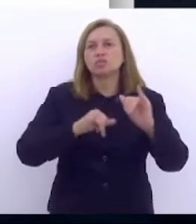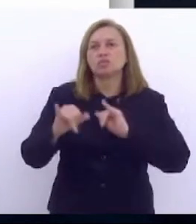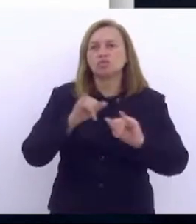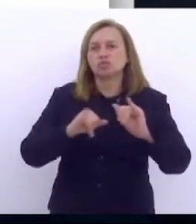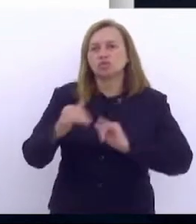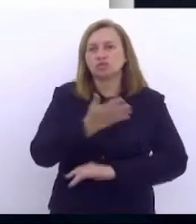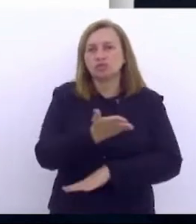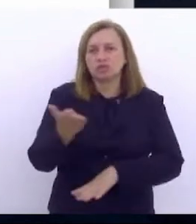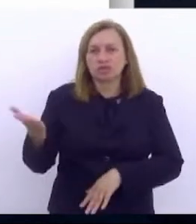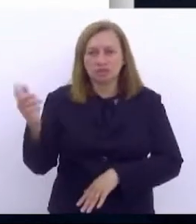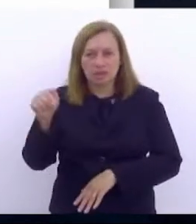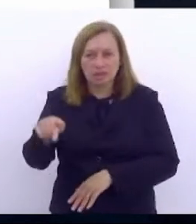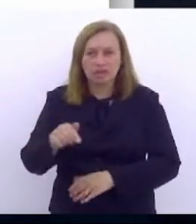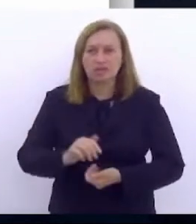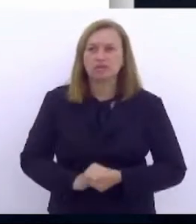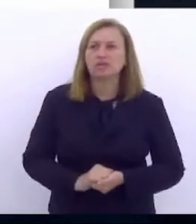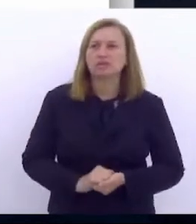aqui,